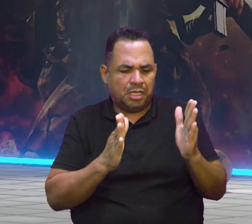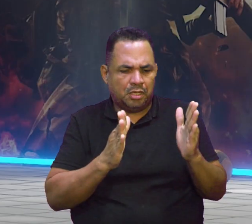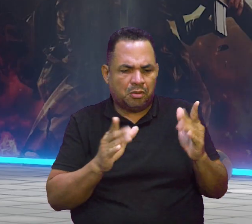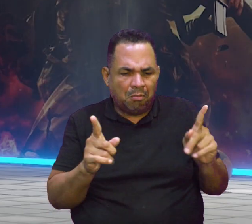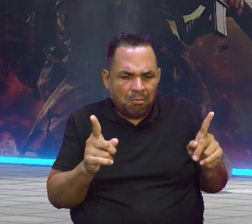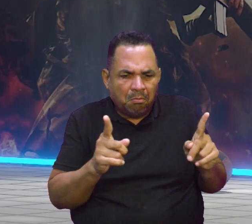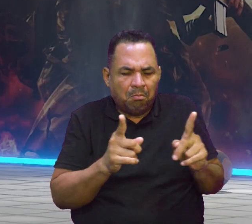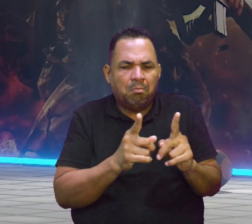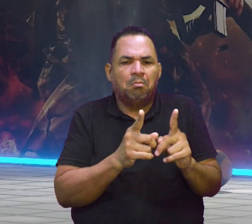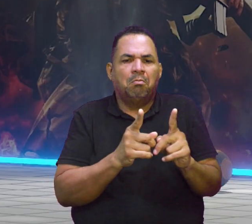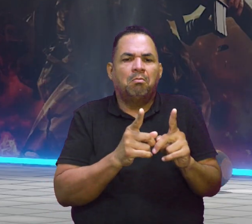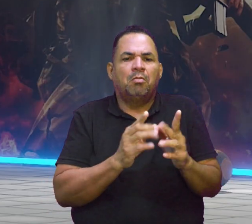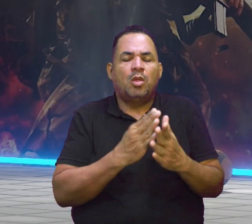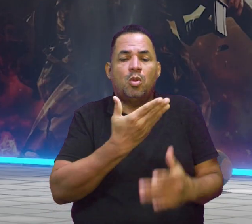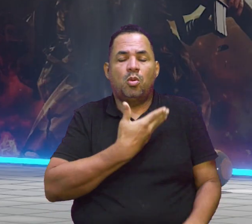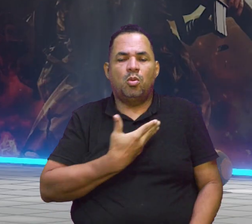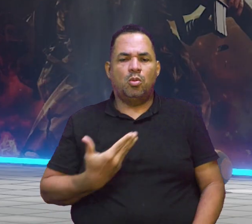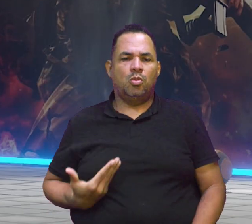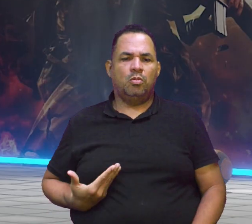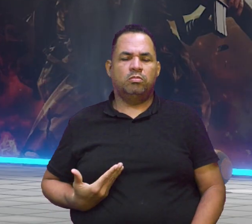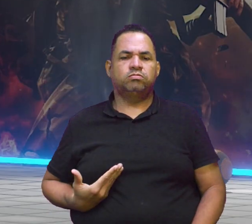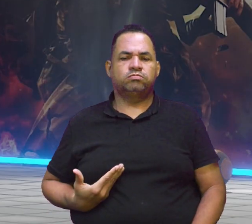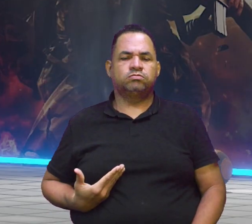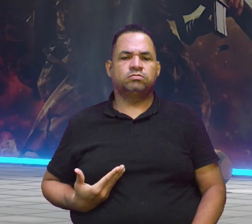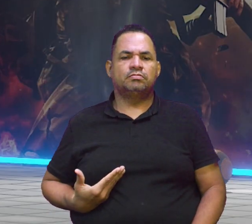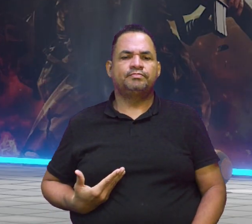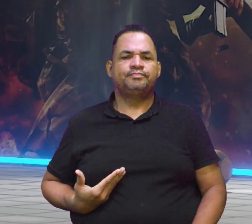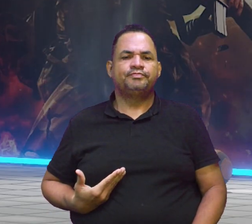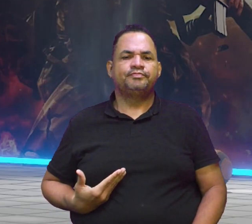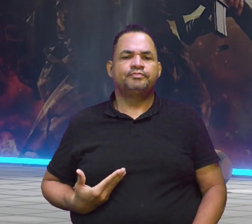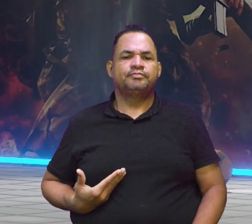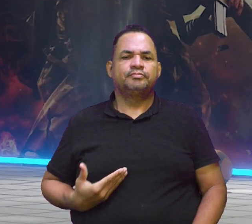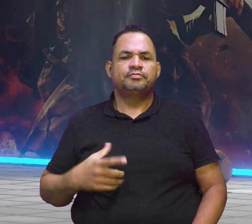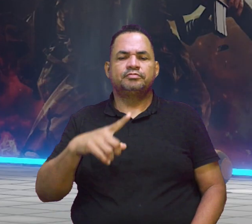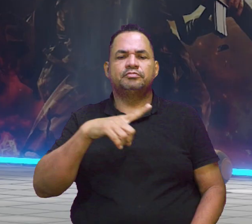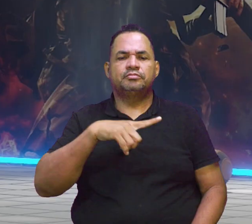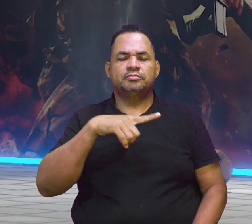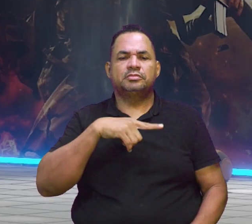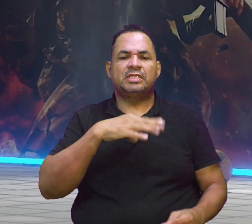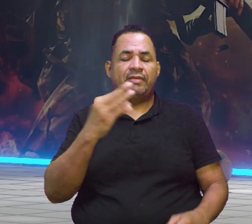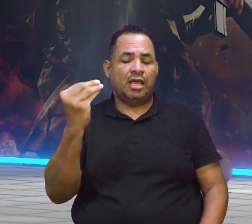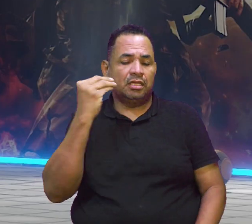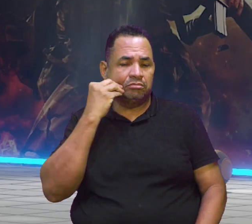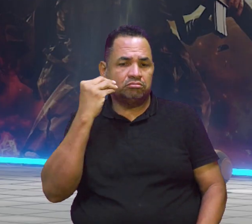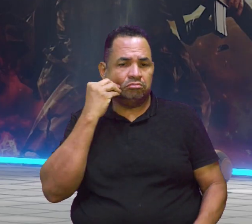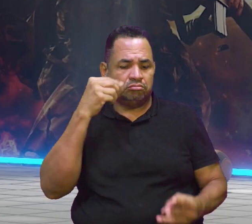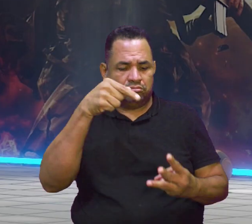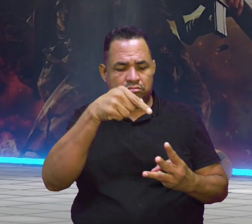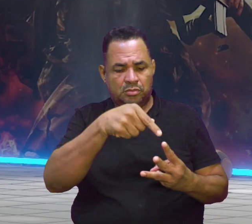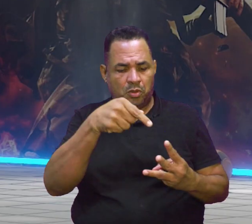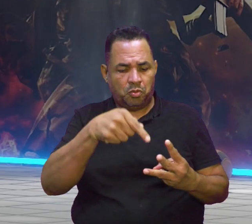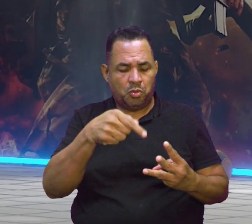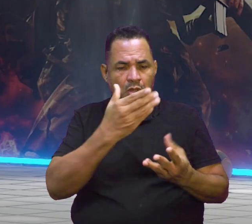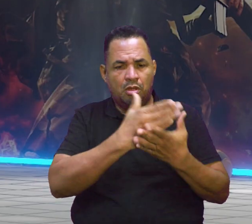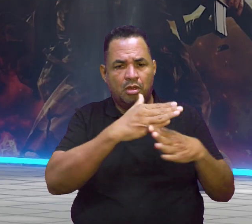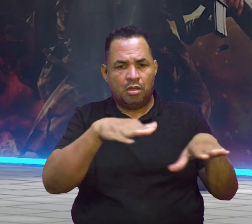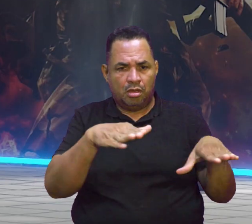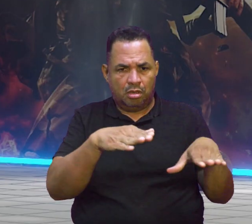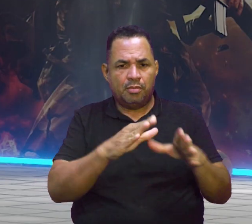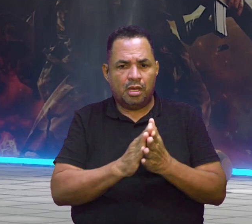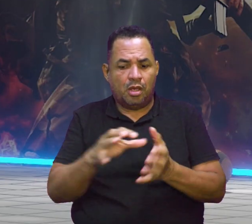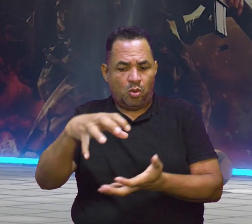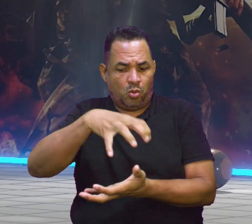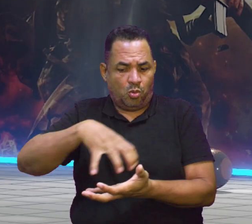o governo ele vai ter 3 tentativas para acabar com Canudos, que era um arraial